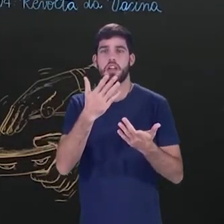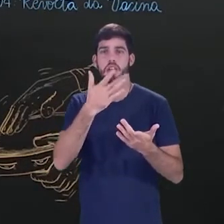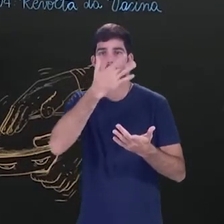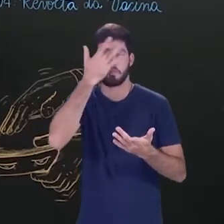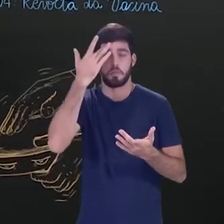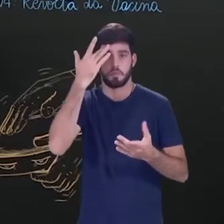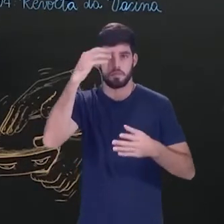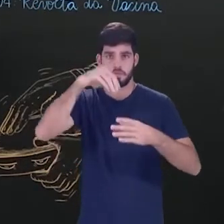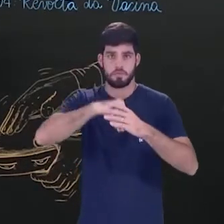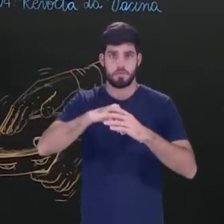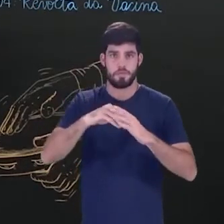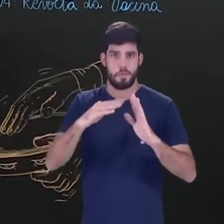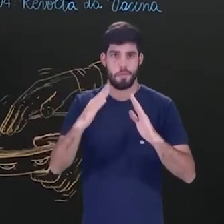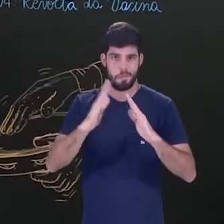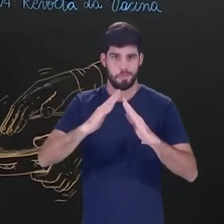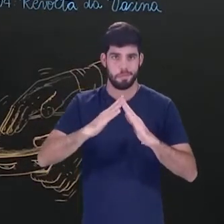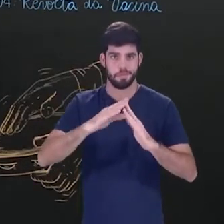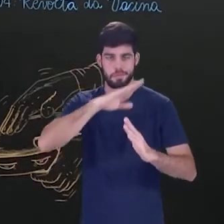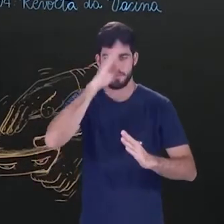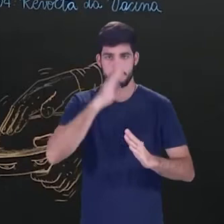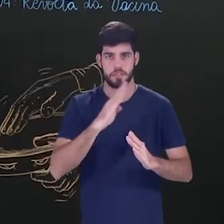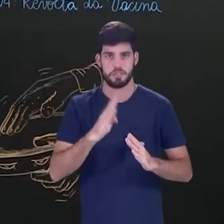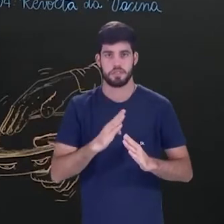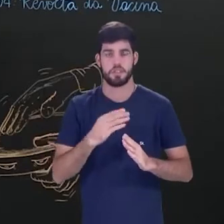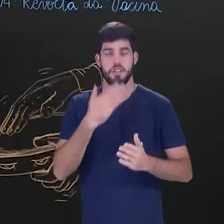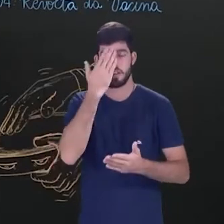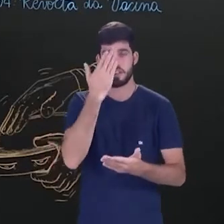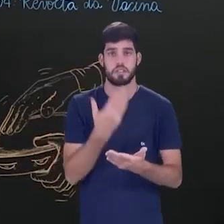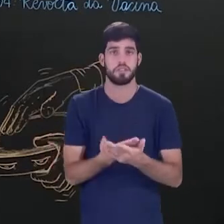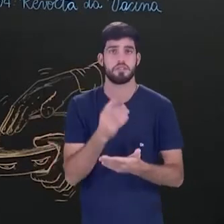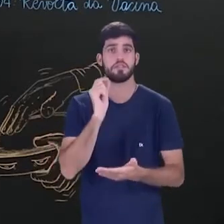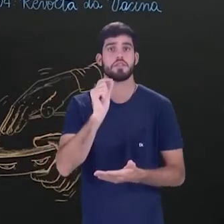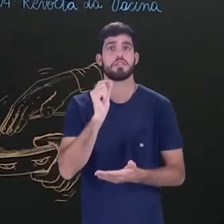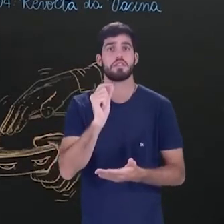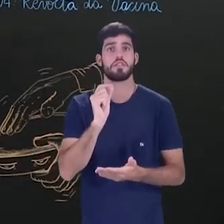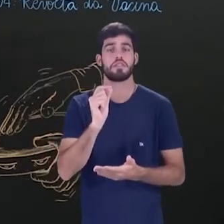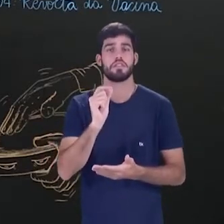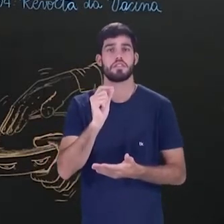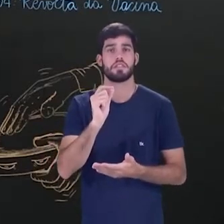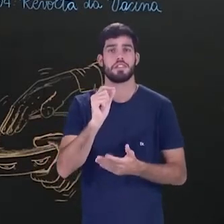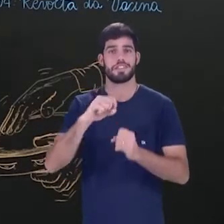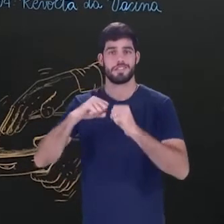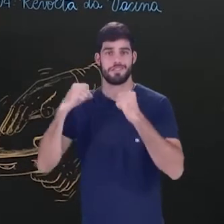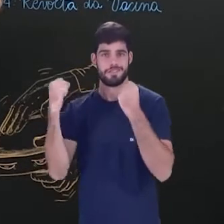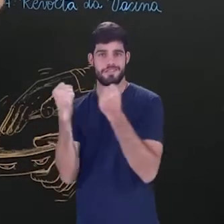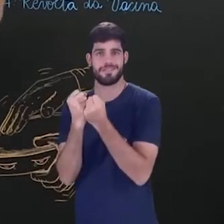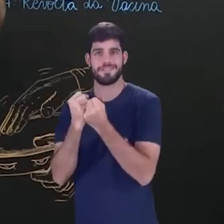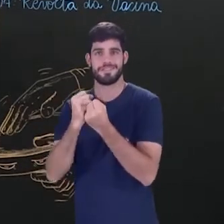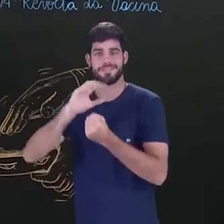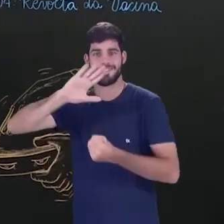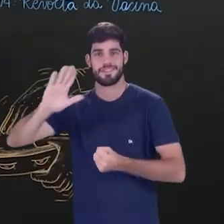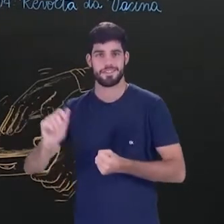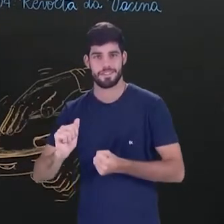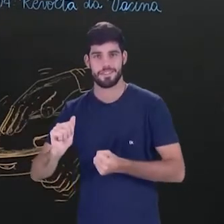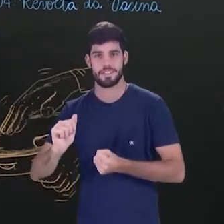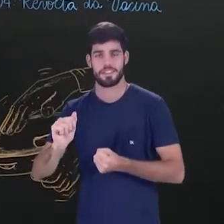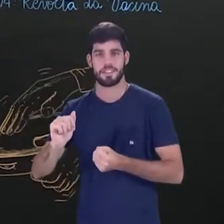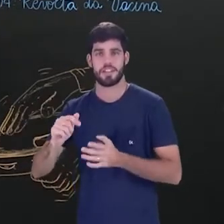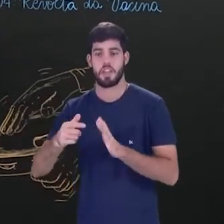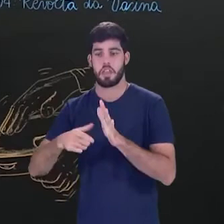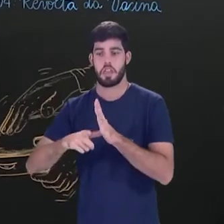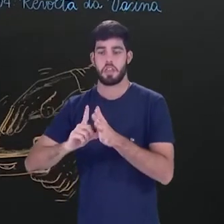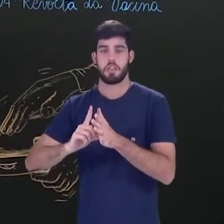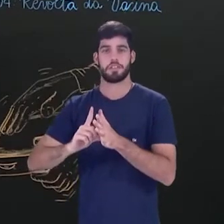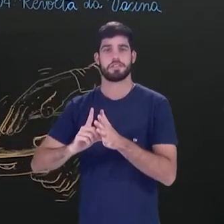brasileira. Olha que coisa absurda. Eles acreditavam que as sociedades africanas eram atrasadas, eram naturalmente